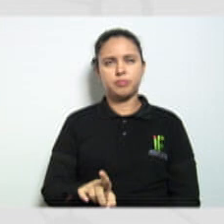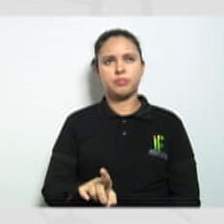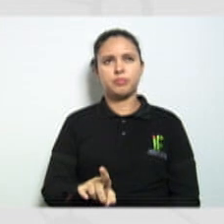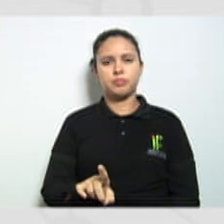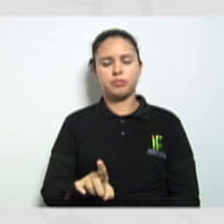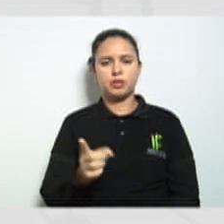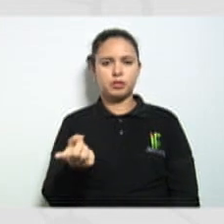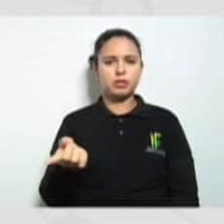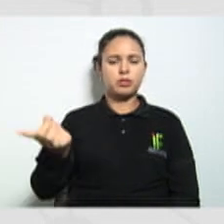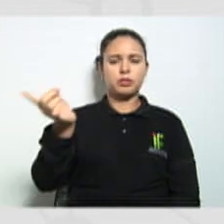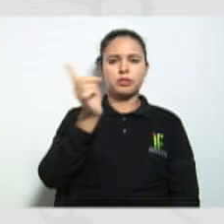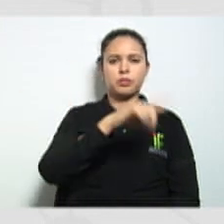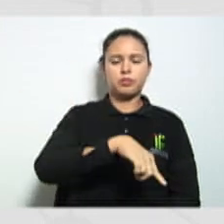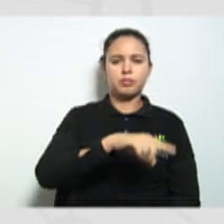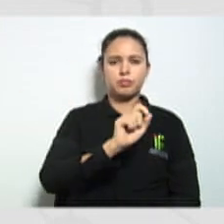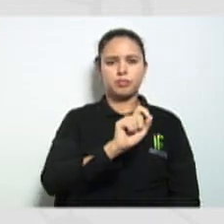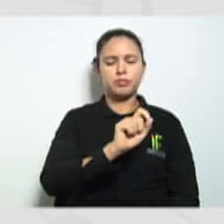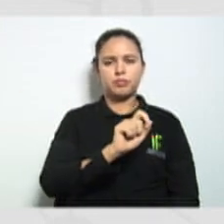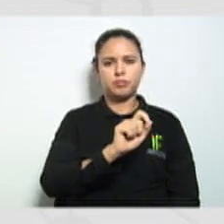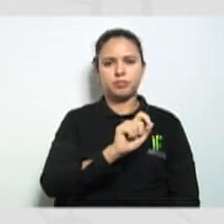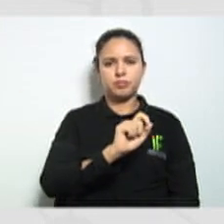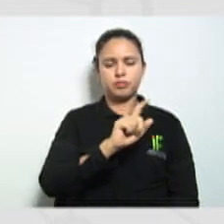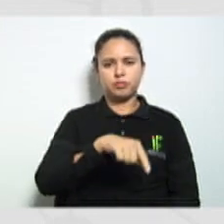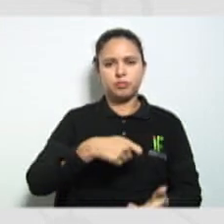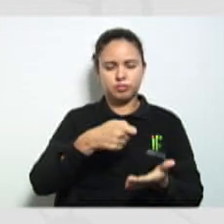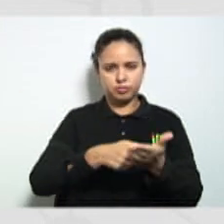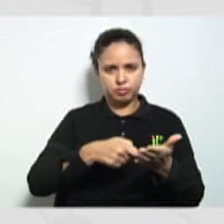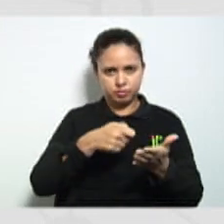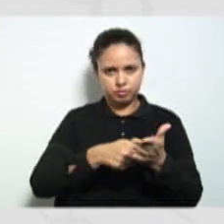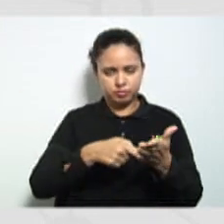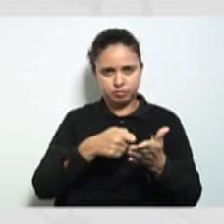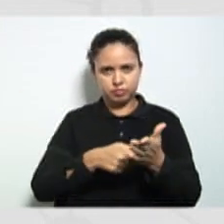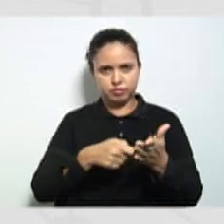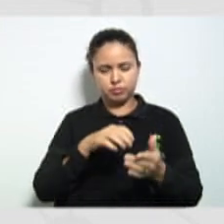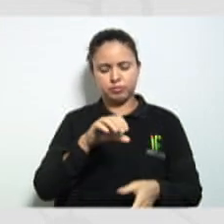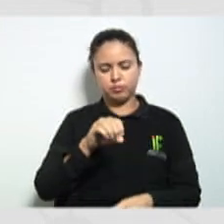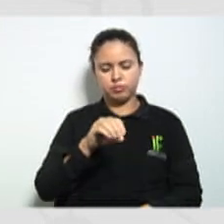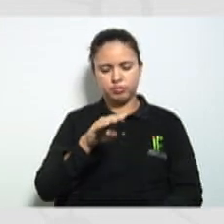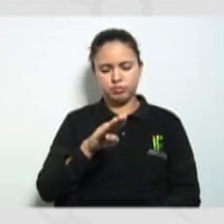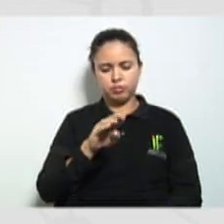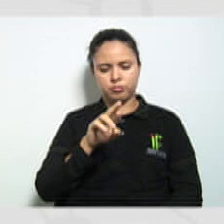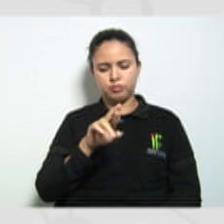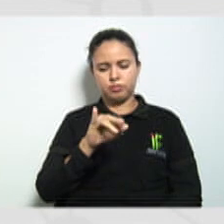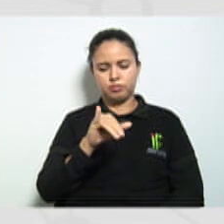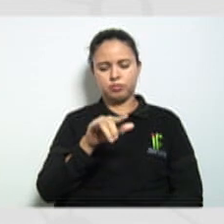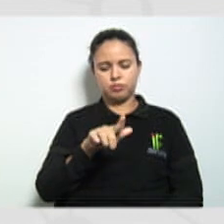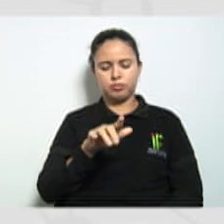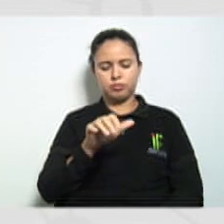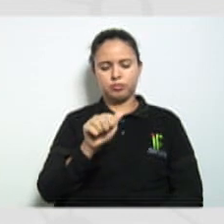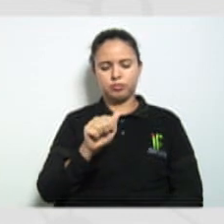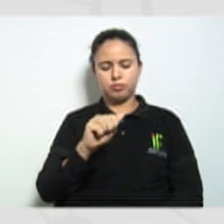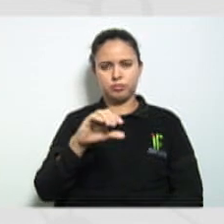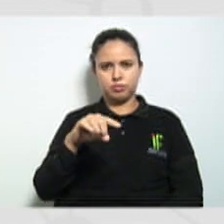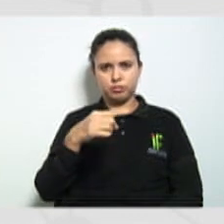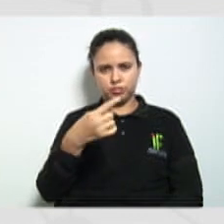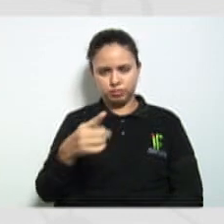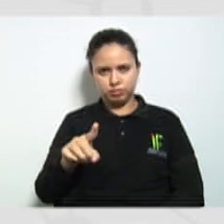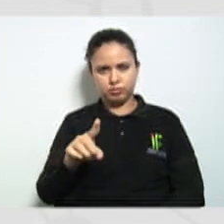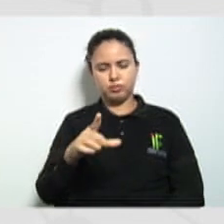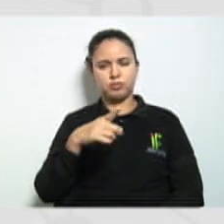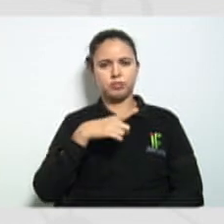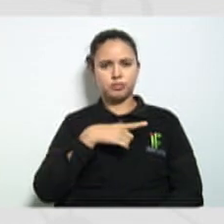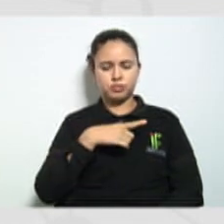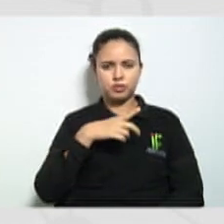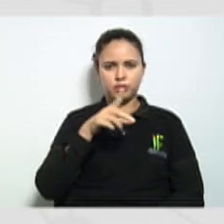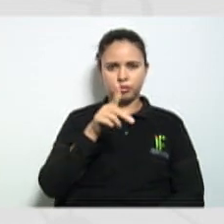e do outro lado vão ficar as obrigações. Essa é a estrutura aqui. Aí tem o PL, Também.